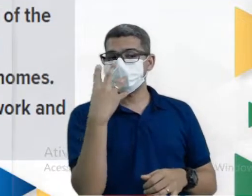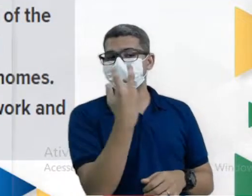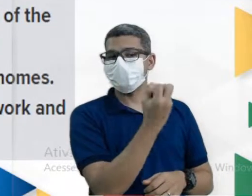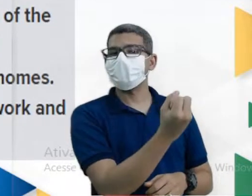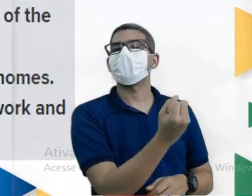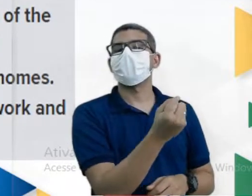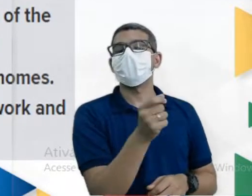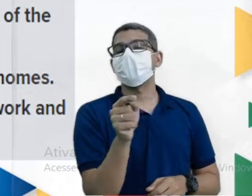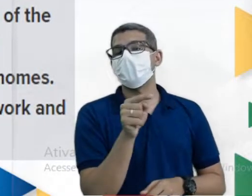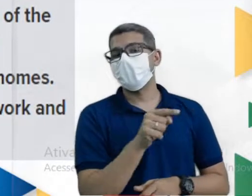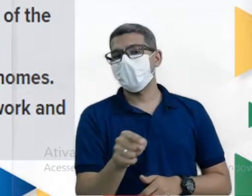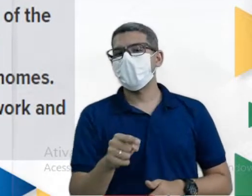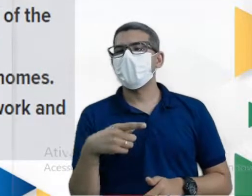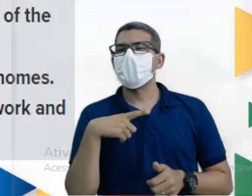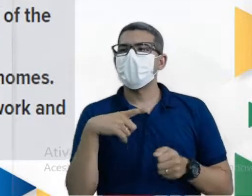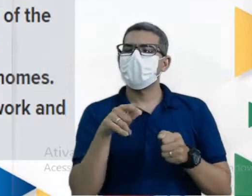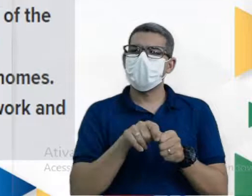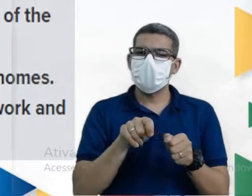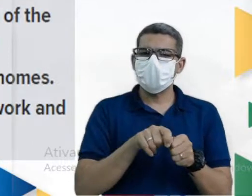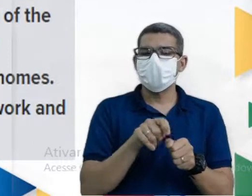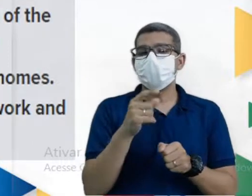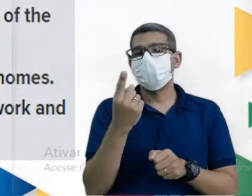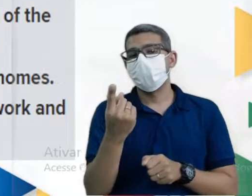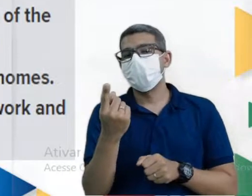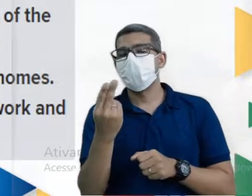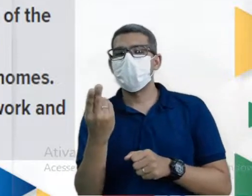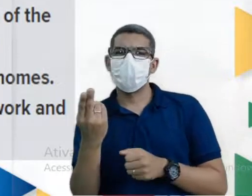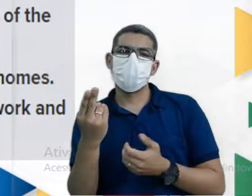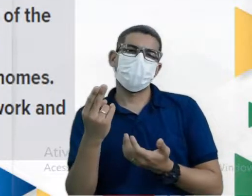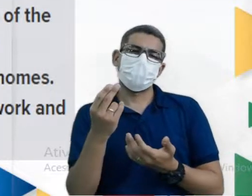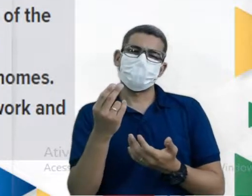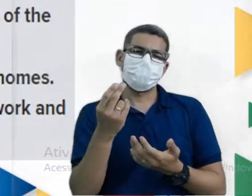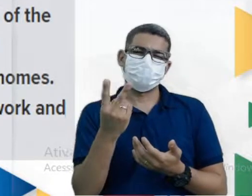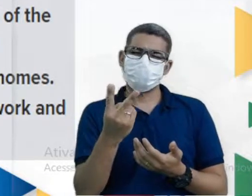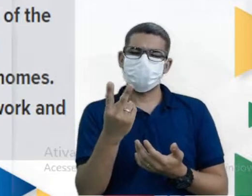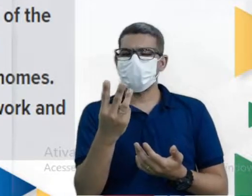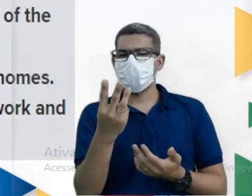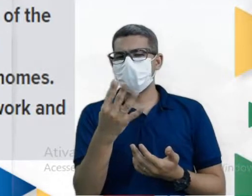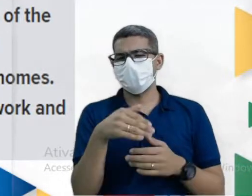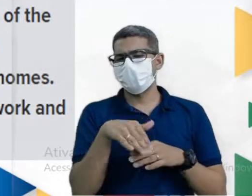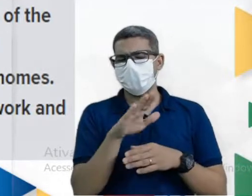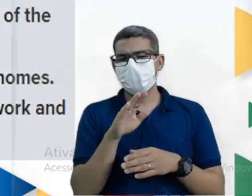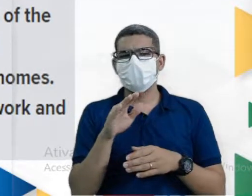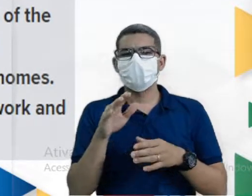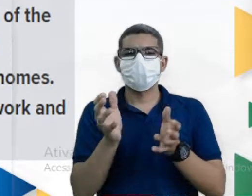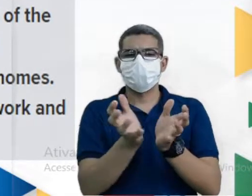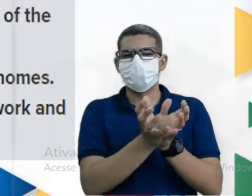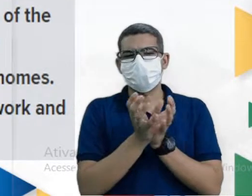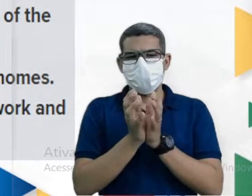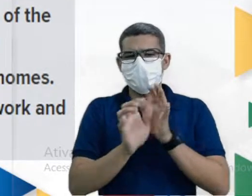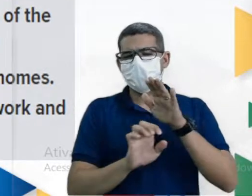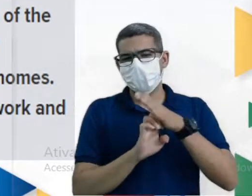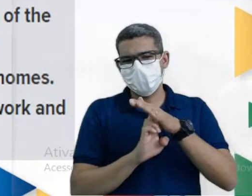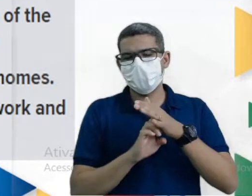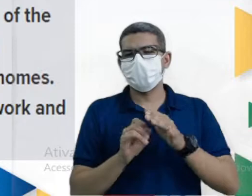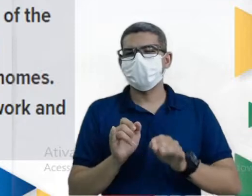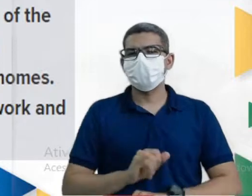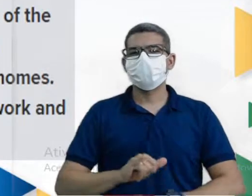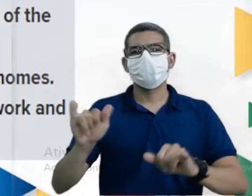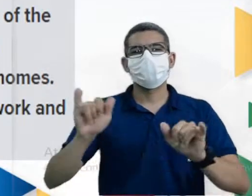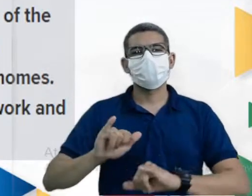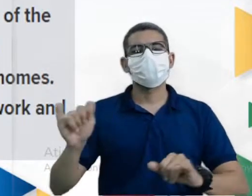groups. É formado por um ou mais grupos ou empresas que promovem isso, claro, dentro de